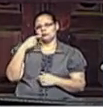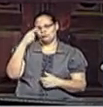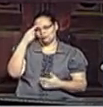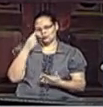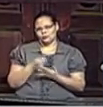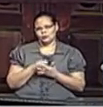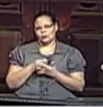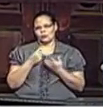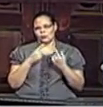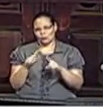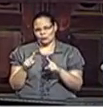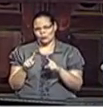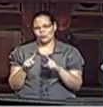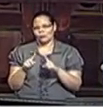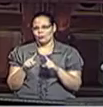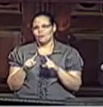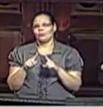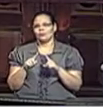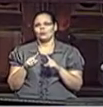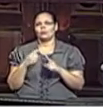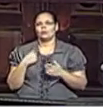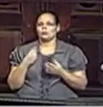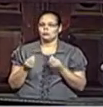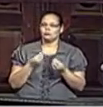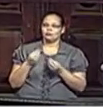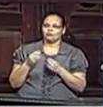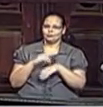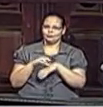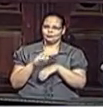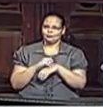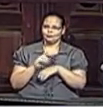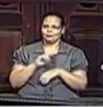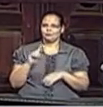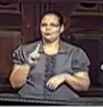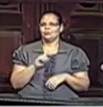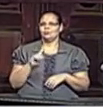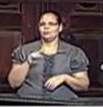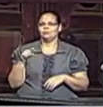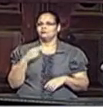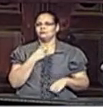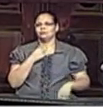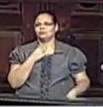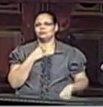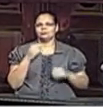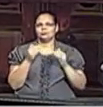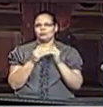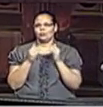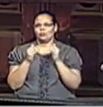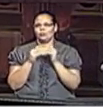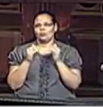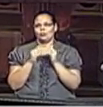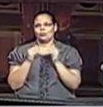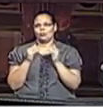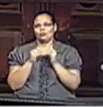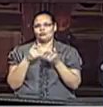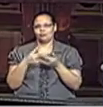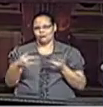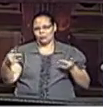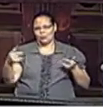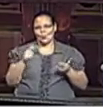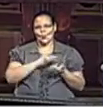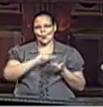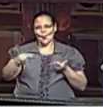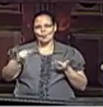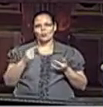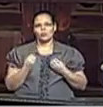esse projeto de lei da forma como ele foi encaminhado. Nós não podemos, em hipótese nenhuma, concordar em dar um cheque em branco para